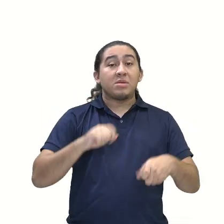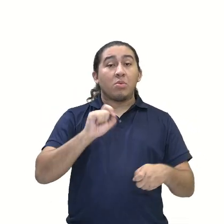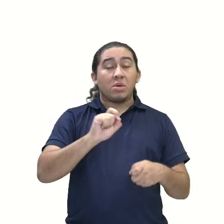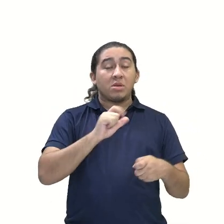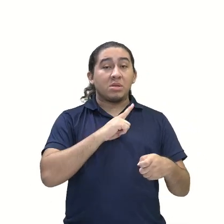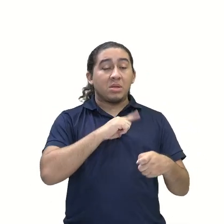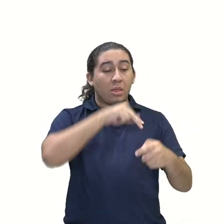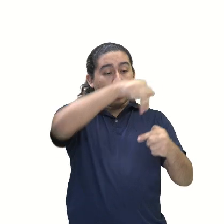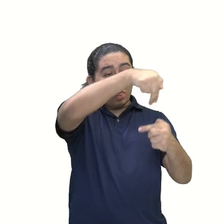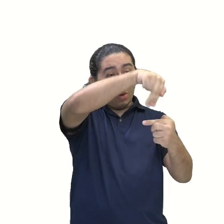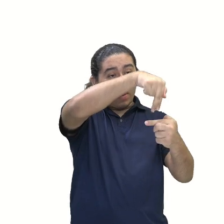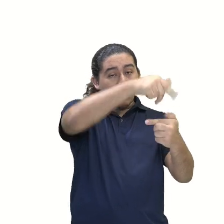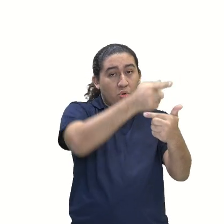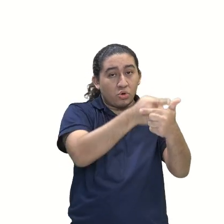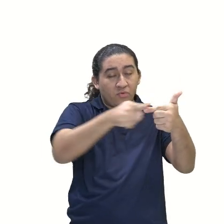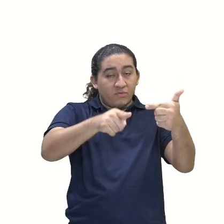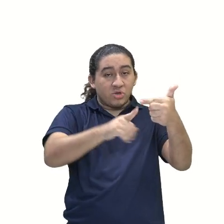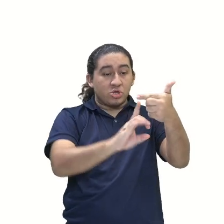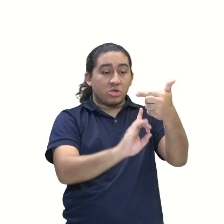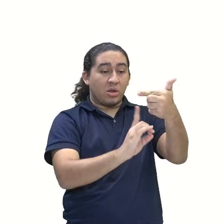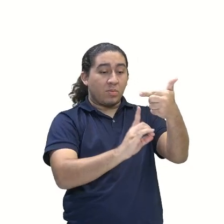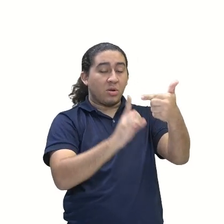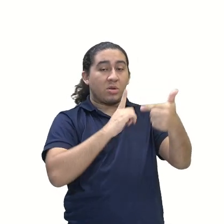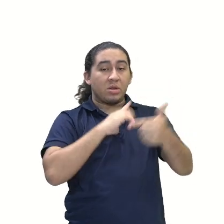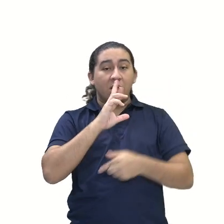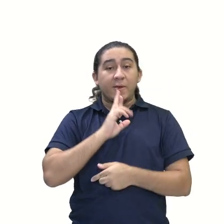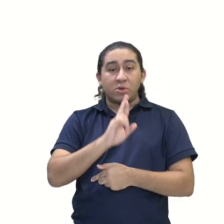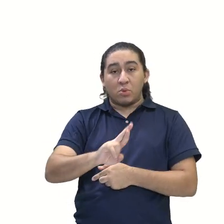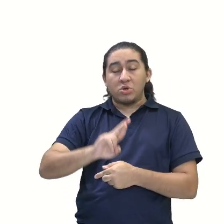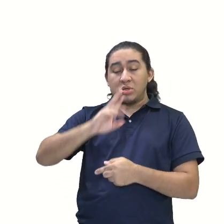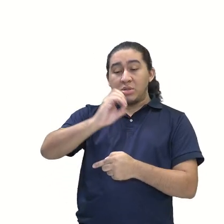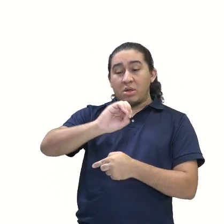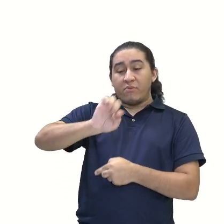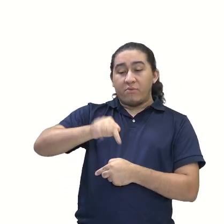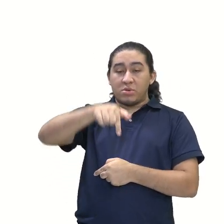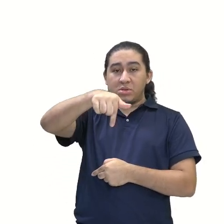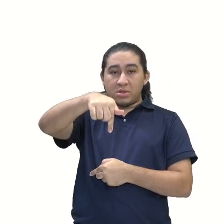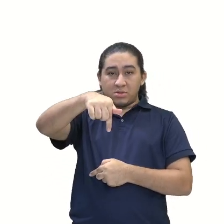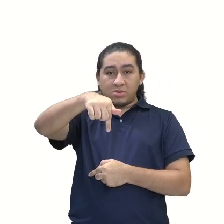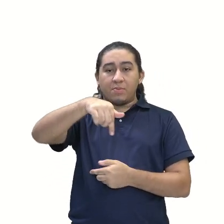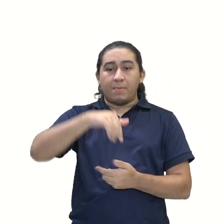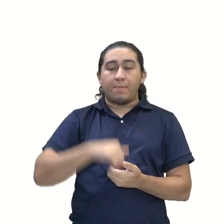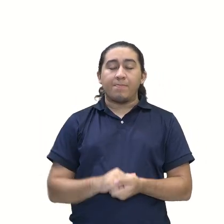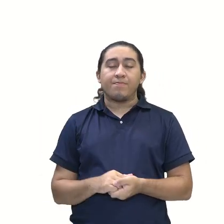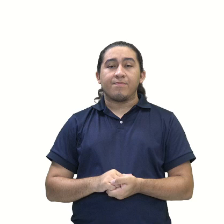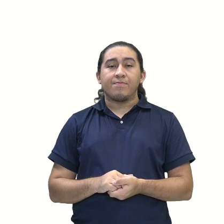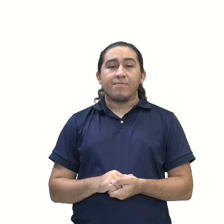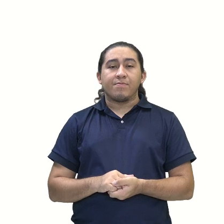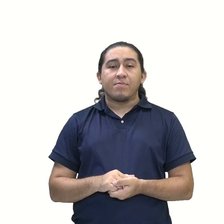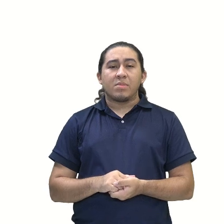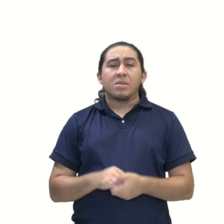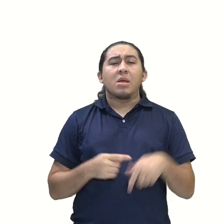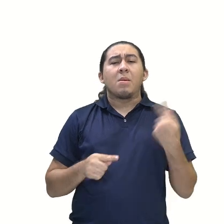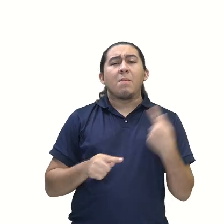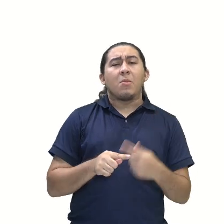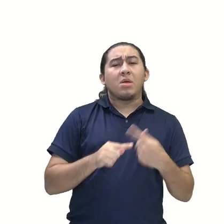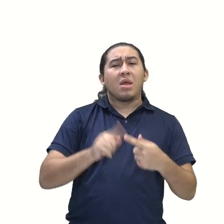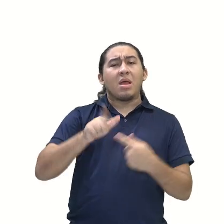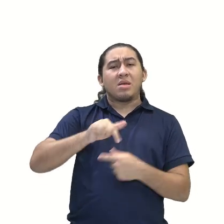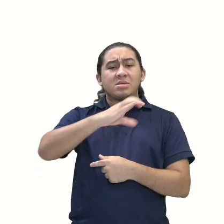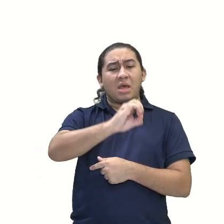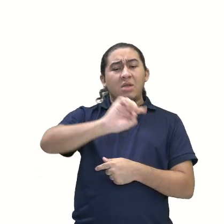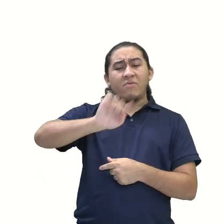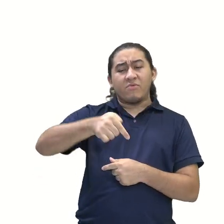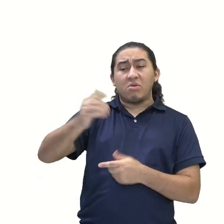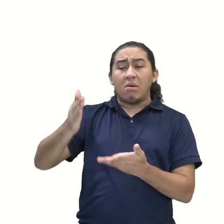pelo denominador. Eu vou encontrar um número aqui, 0, alguma coisa. Por que o senhor sempre fala que vai ser 0, alguma